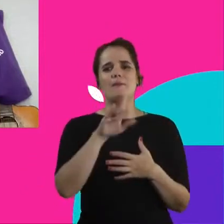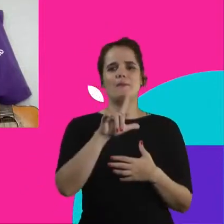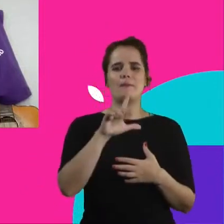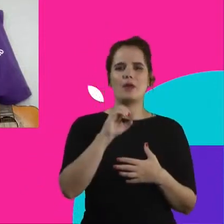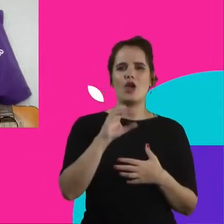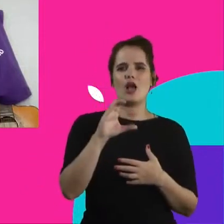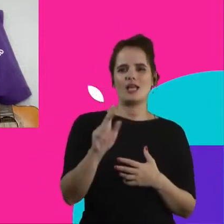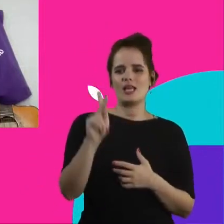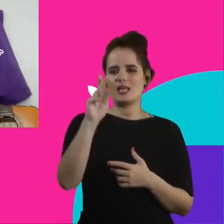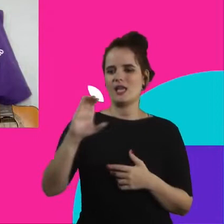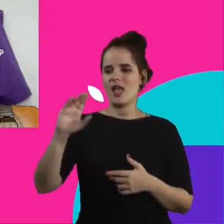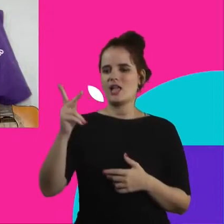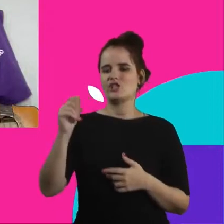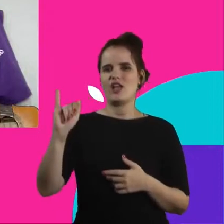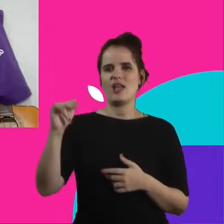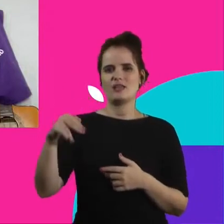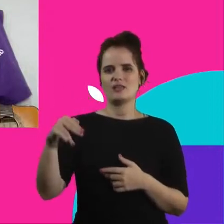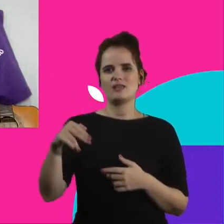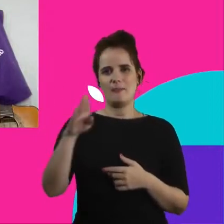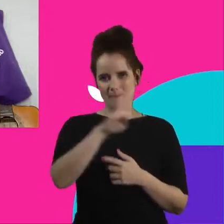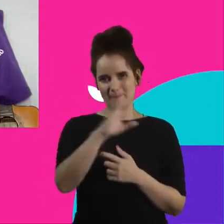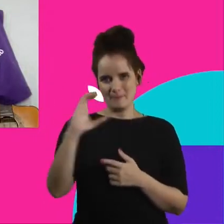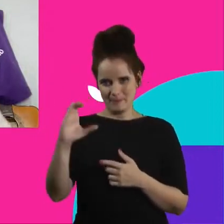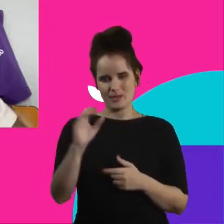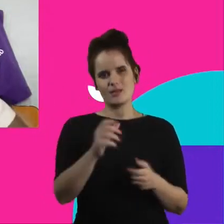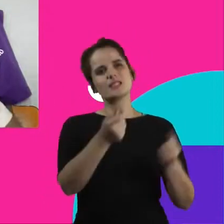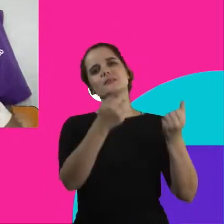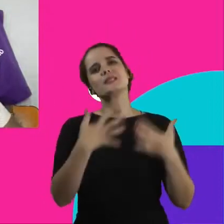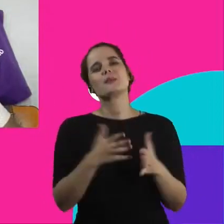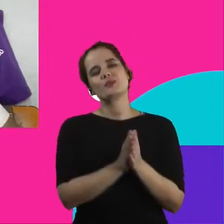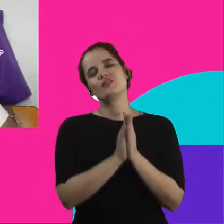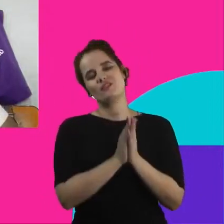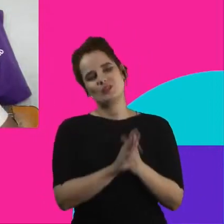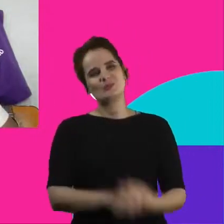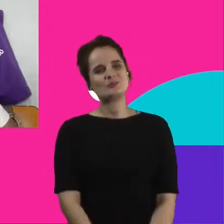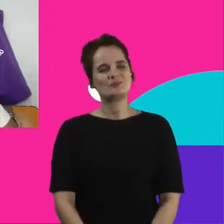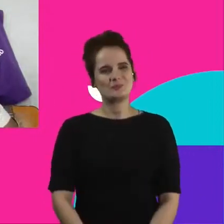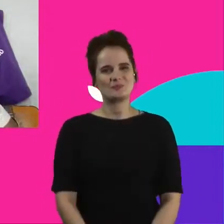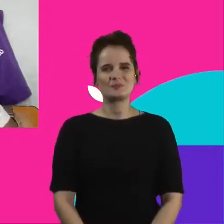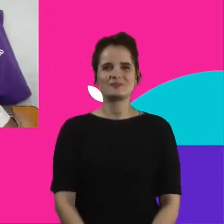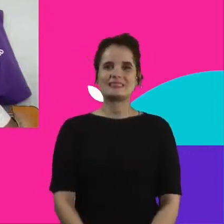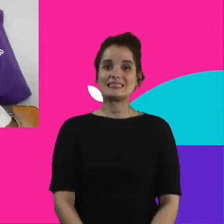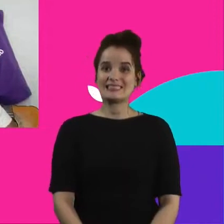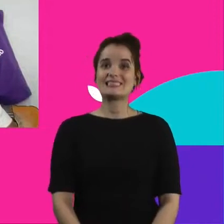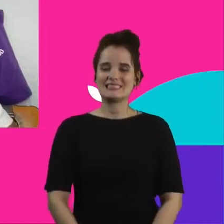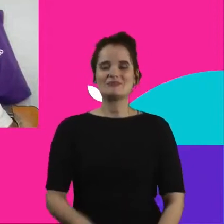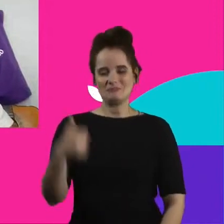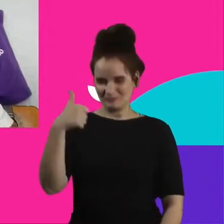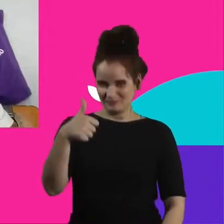servem? Qual é a importância delas dentro desse contexto? Vamos lá,